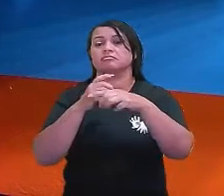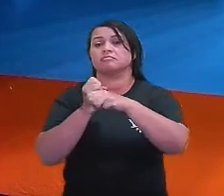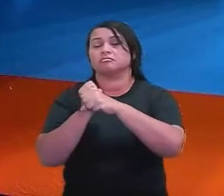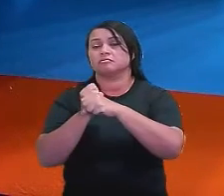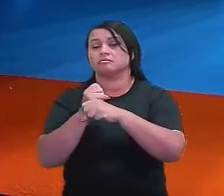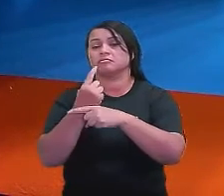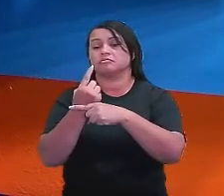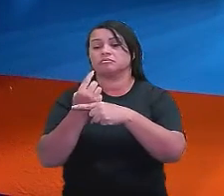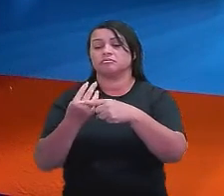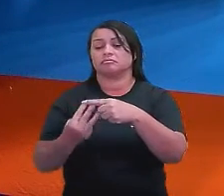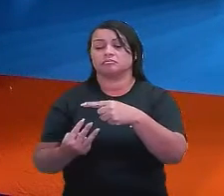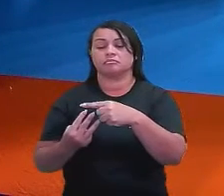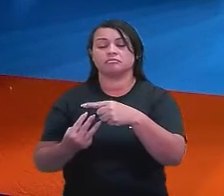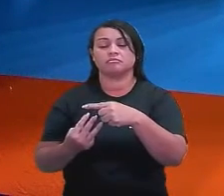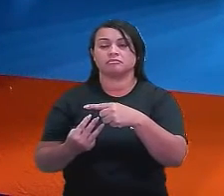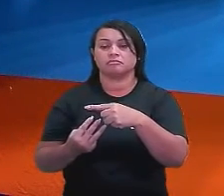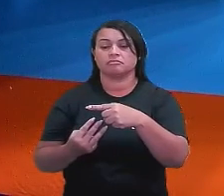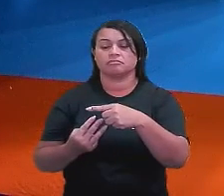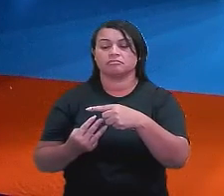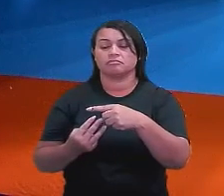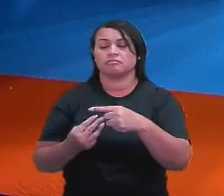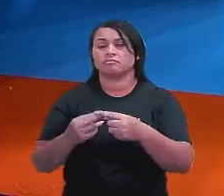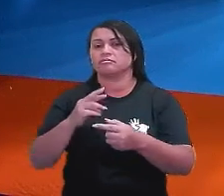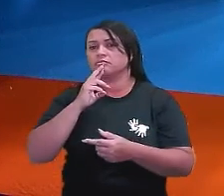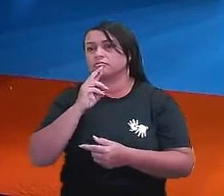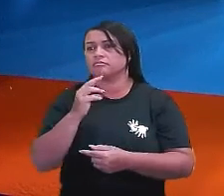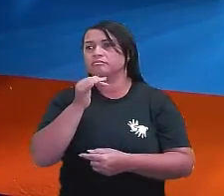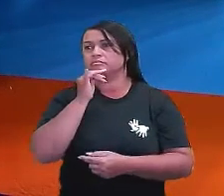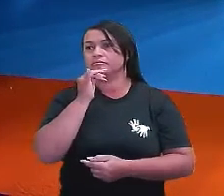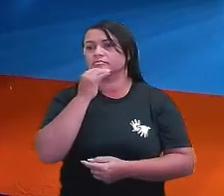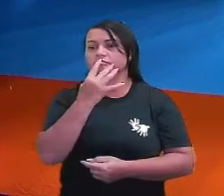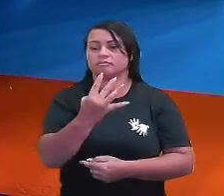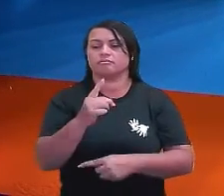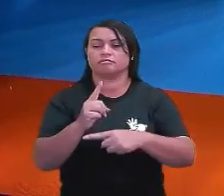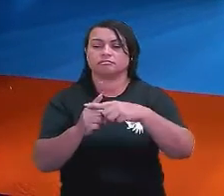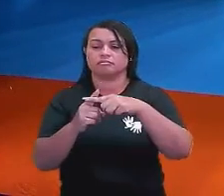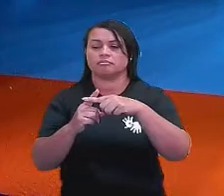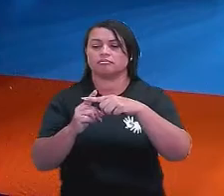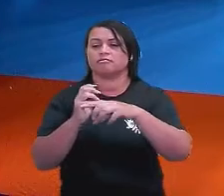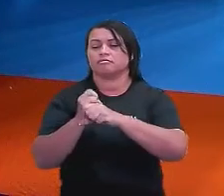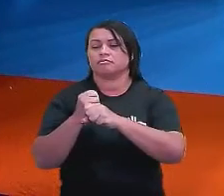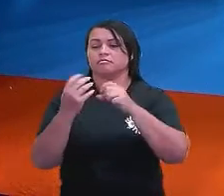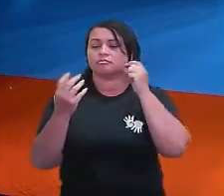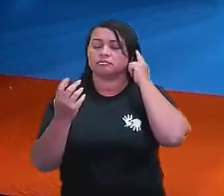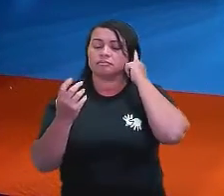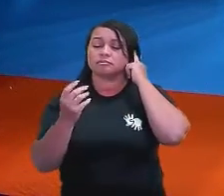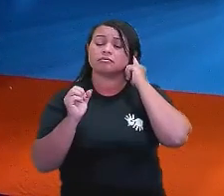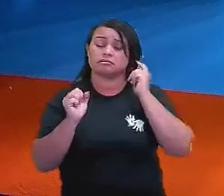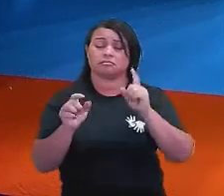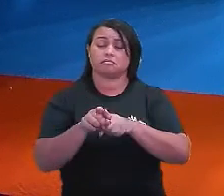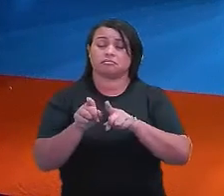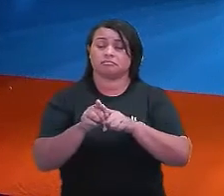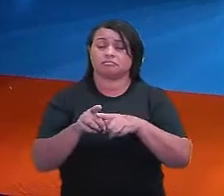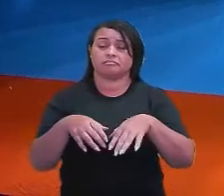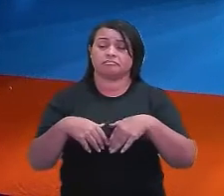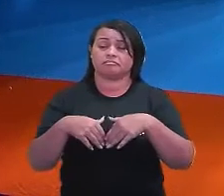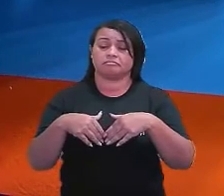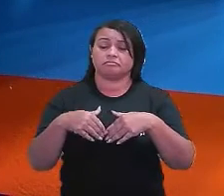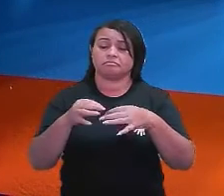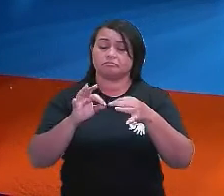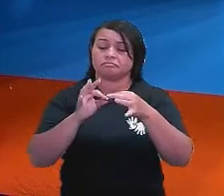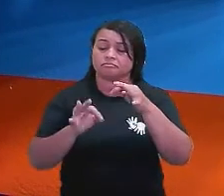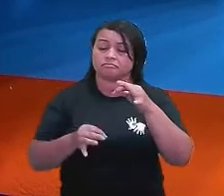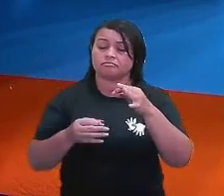né? Que você faria pegando o resultado somando 4 mais 4. Ou você já faz logo direto.